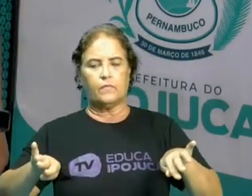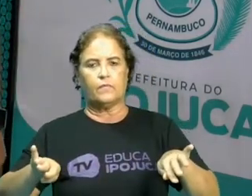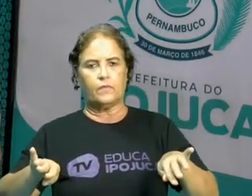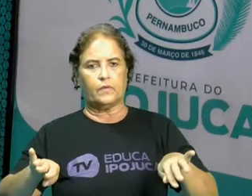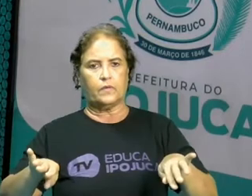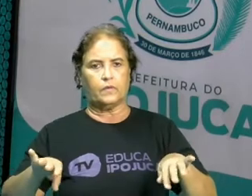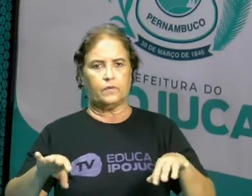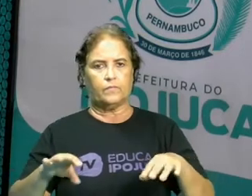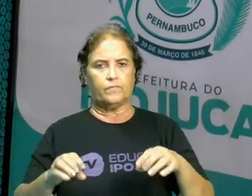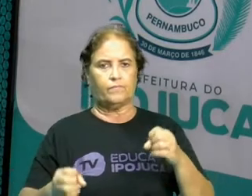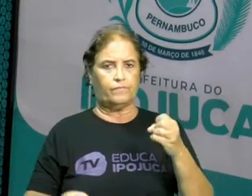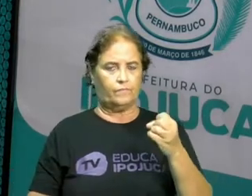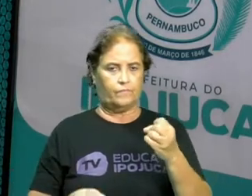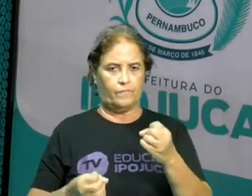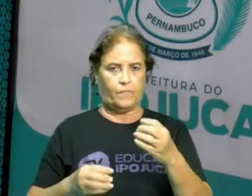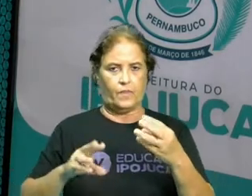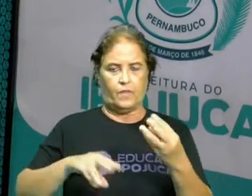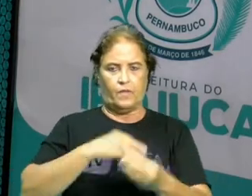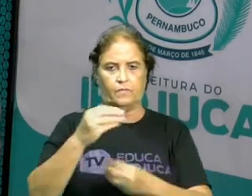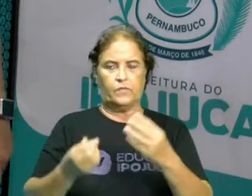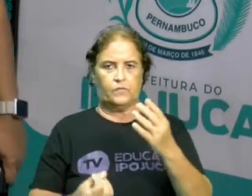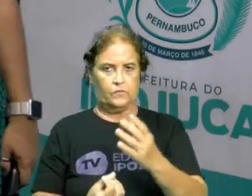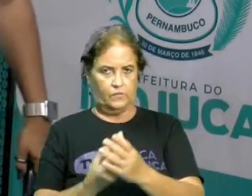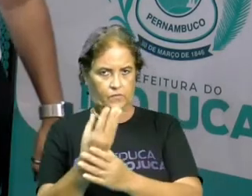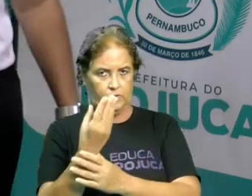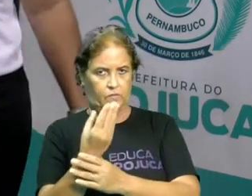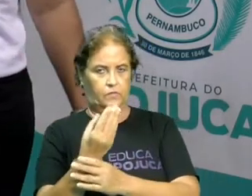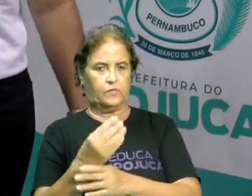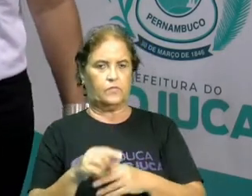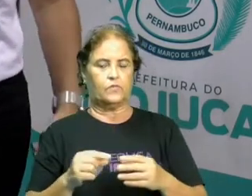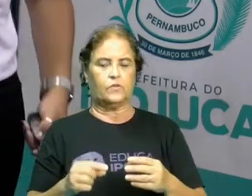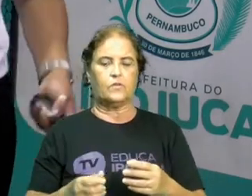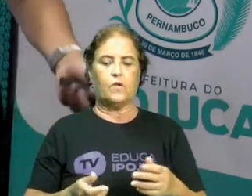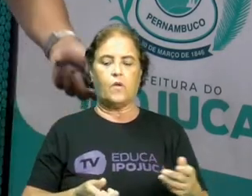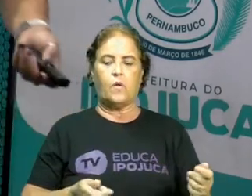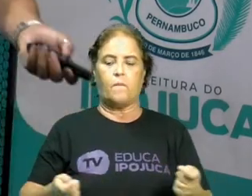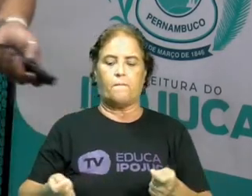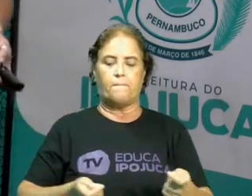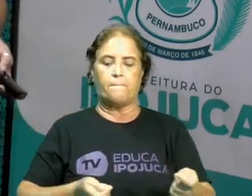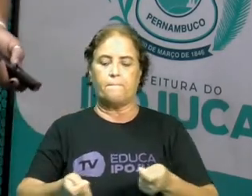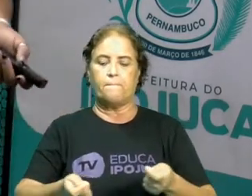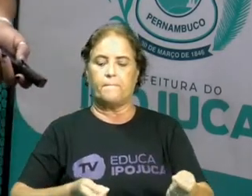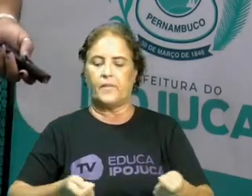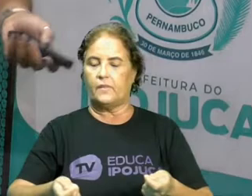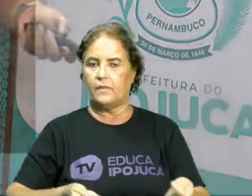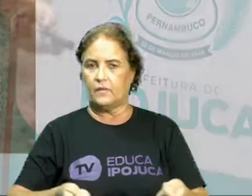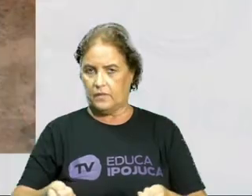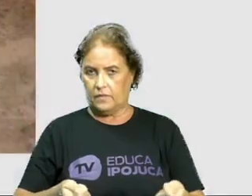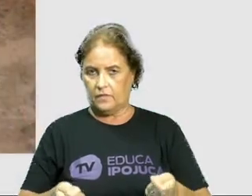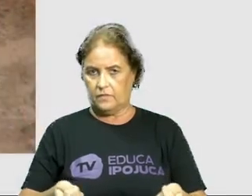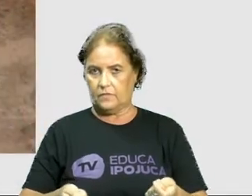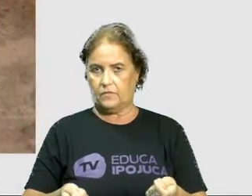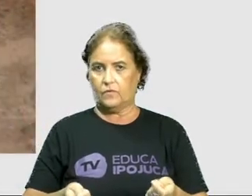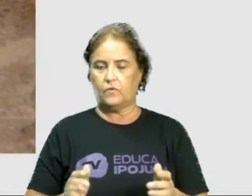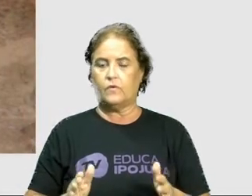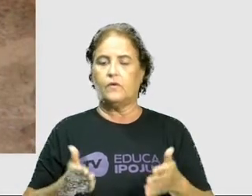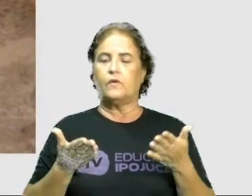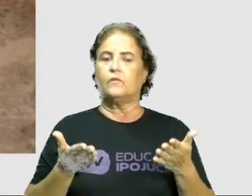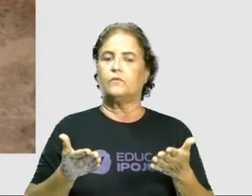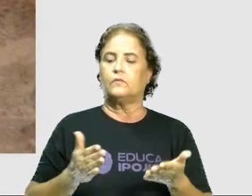e heterogêneas, desculpa aí, gente, é através da peneiração, ou seja, é quando eu vou